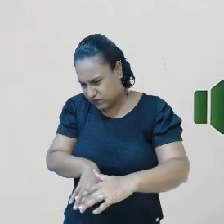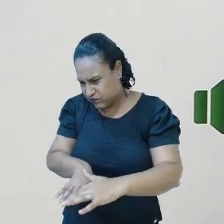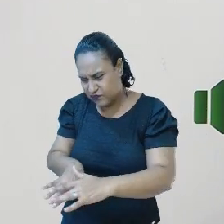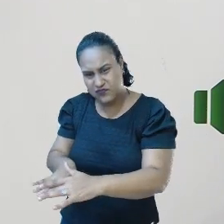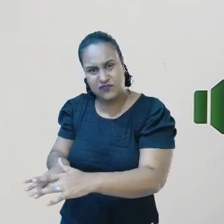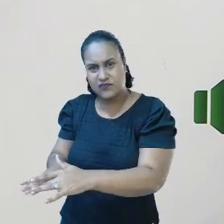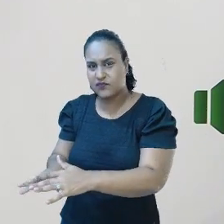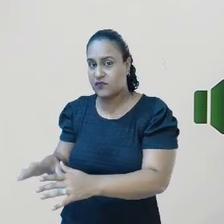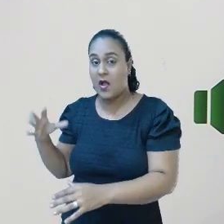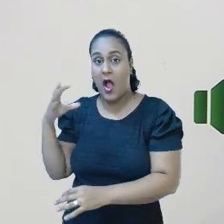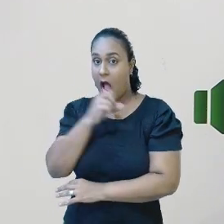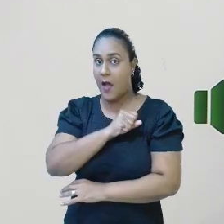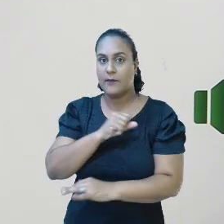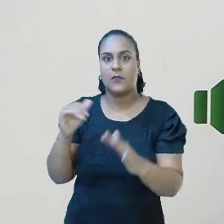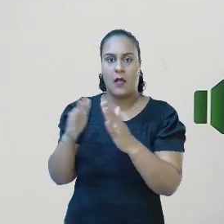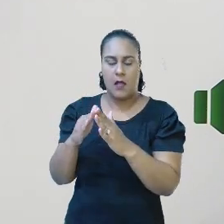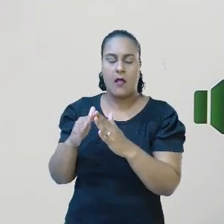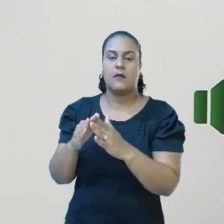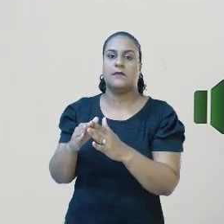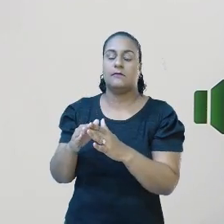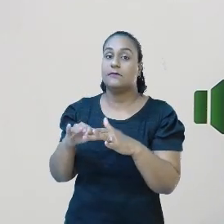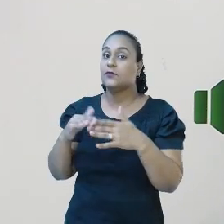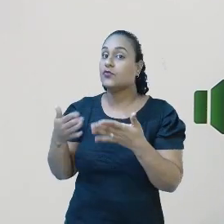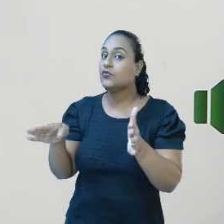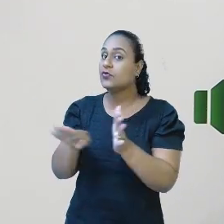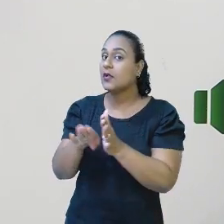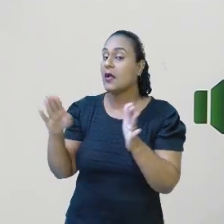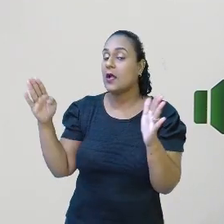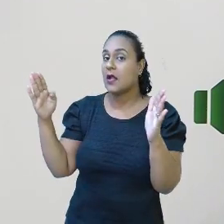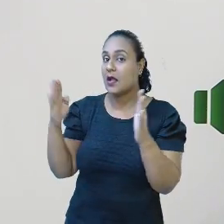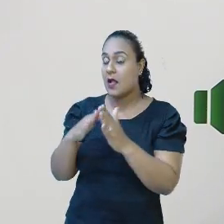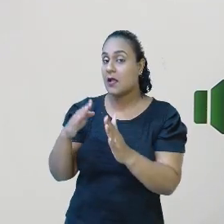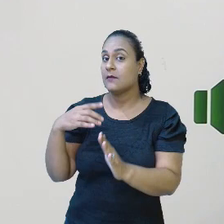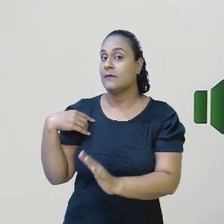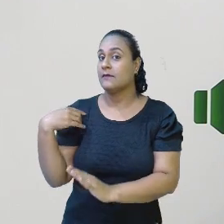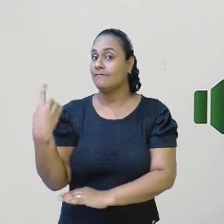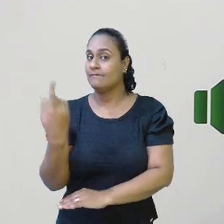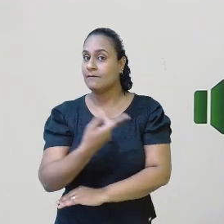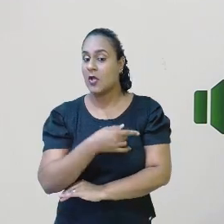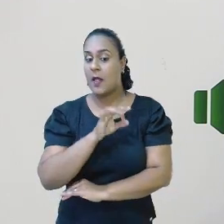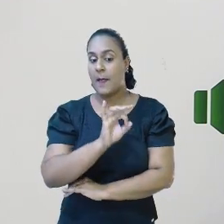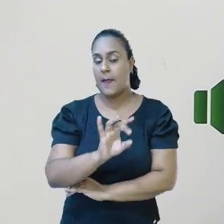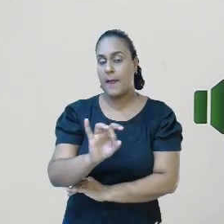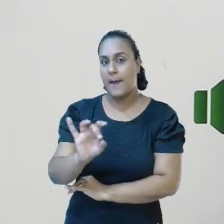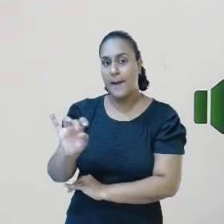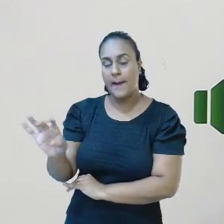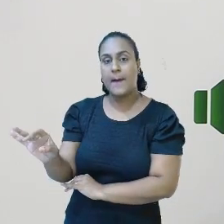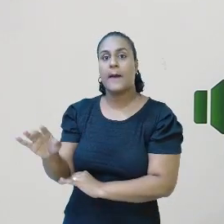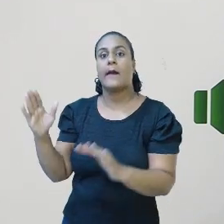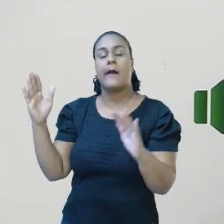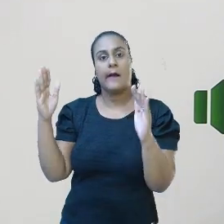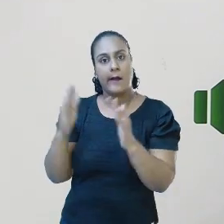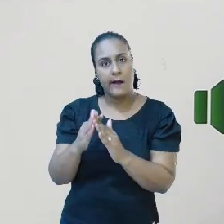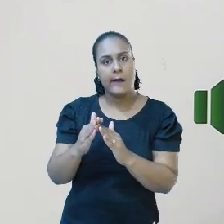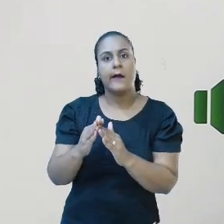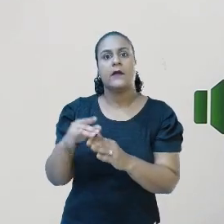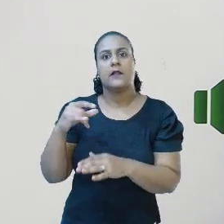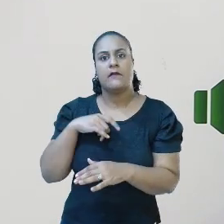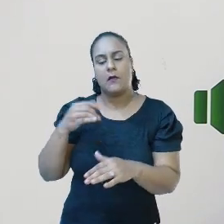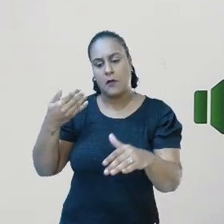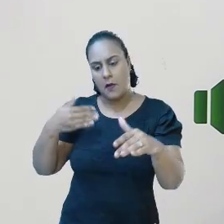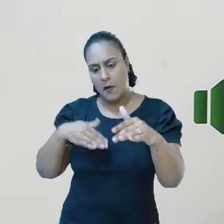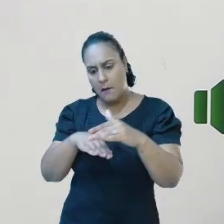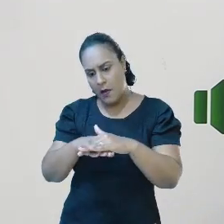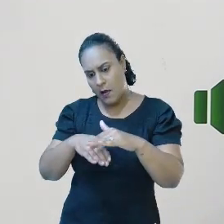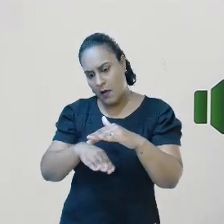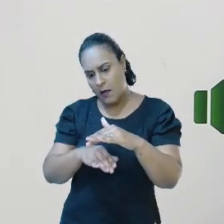lá nas nossas residências. E quando chega nas nossas residências, cada pessoa, cada casa vai armazenar,